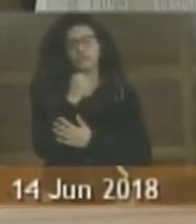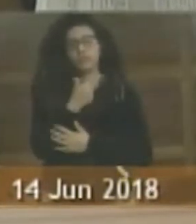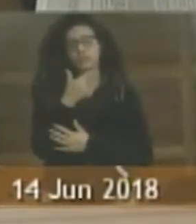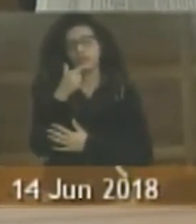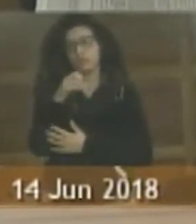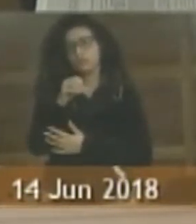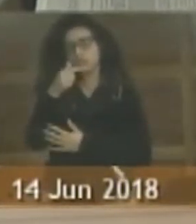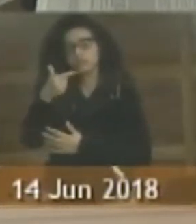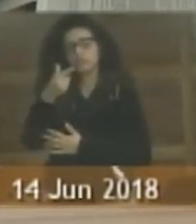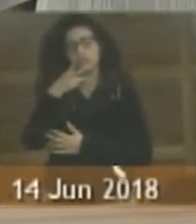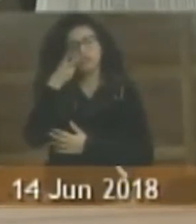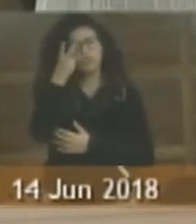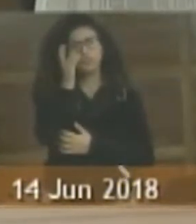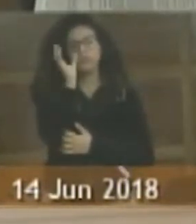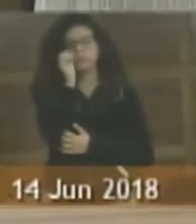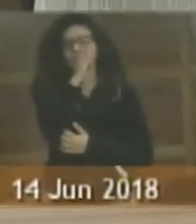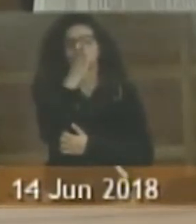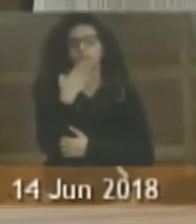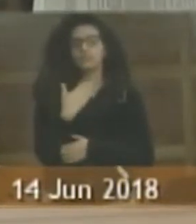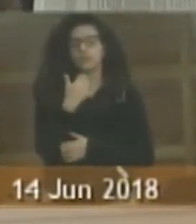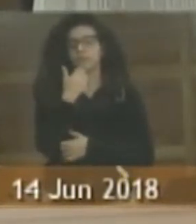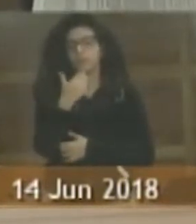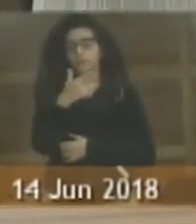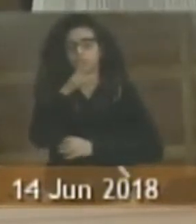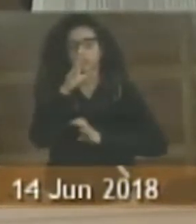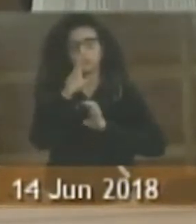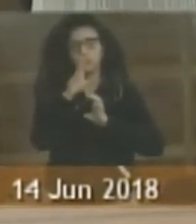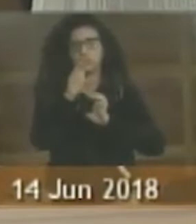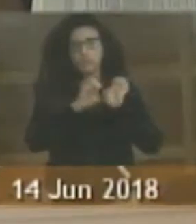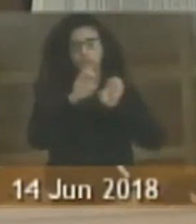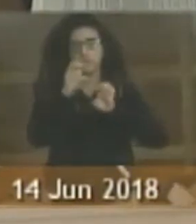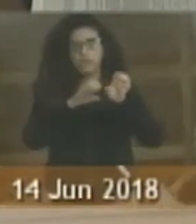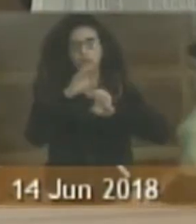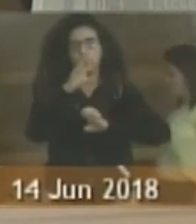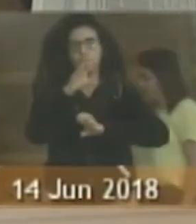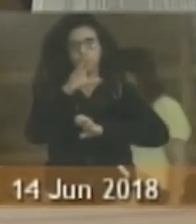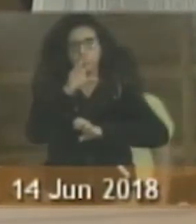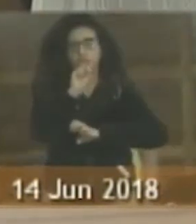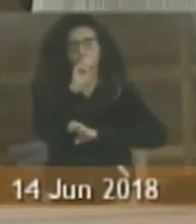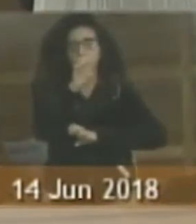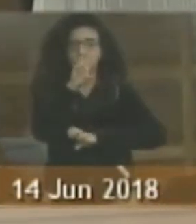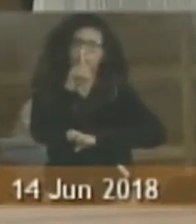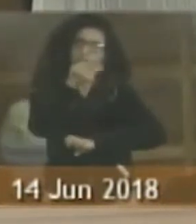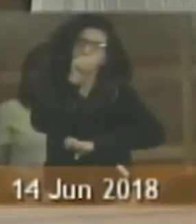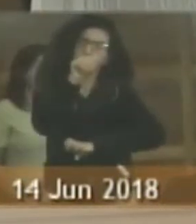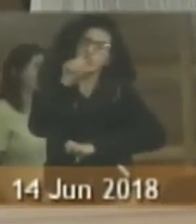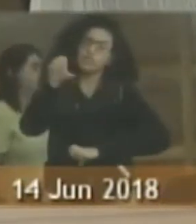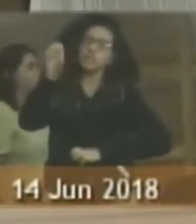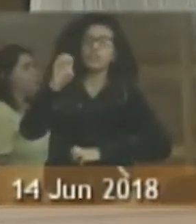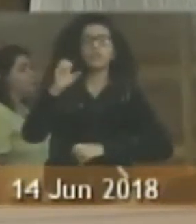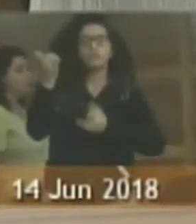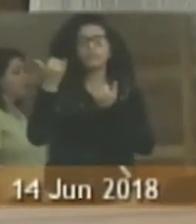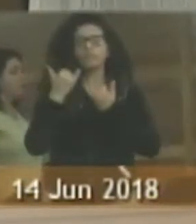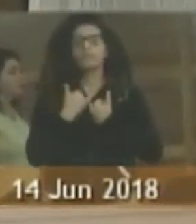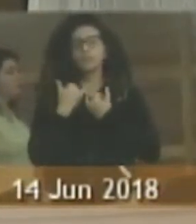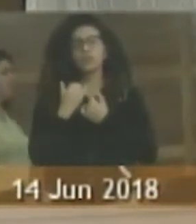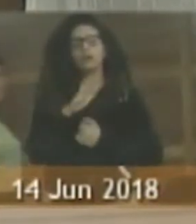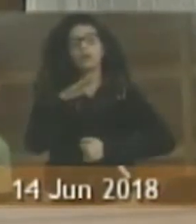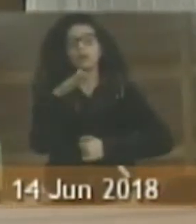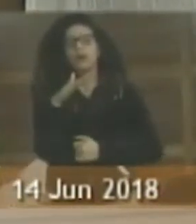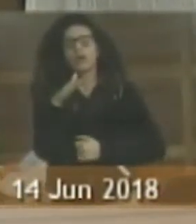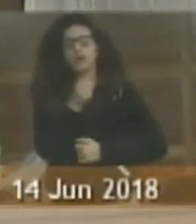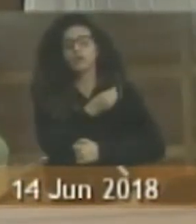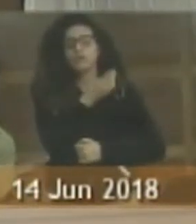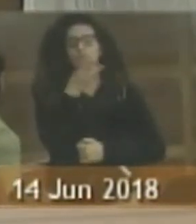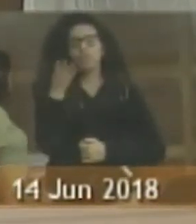292, de 2018, de autoria da vereadora Tite Brasil, solicitando à Companhia Estadual de Águas e Esgoto, SEDAI, as seguintes informações. Qual a quantidade